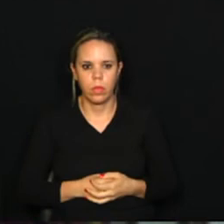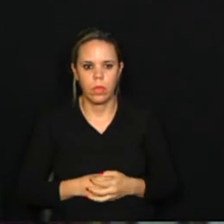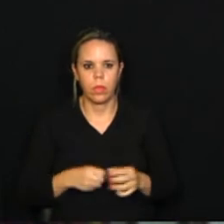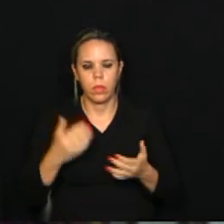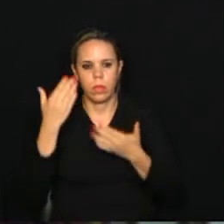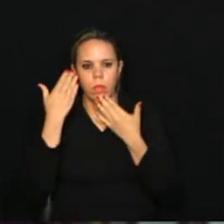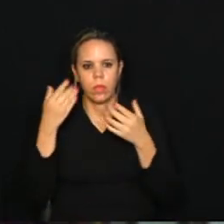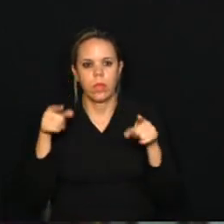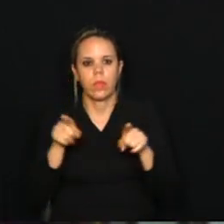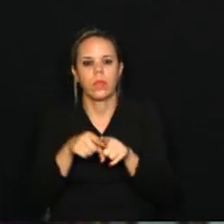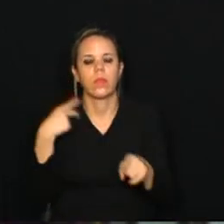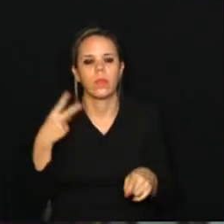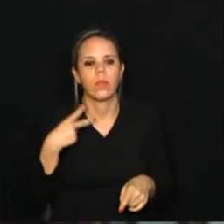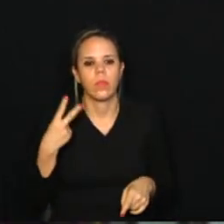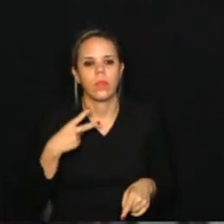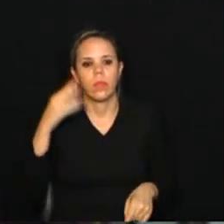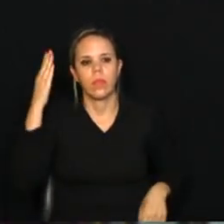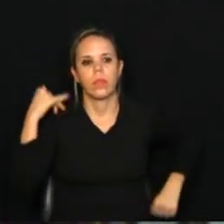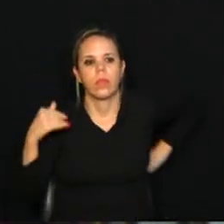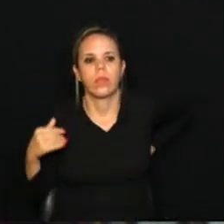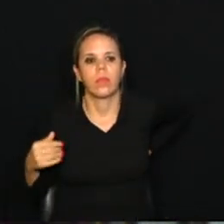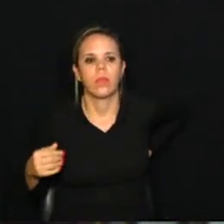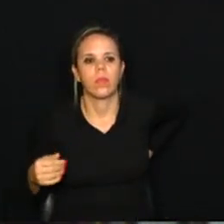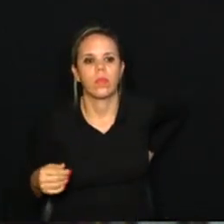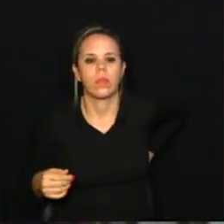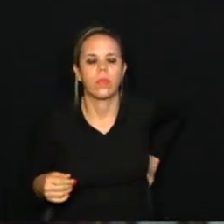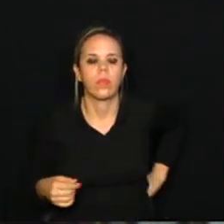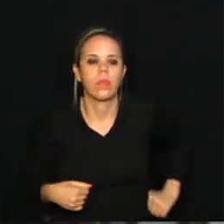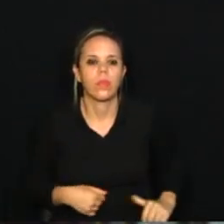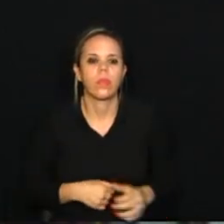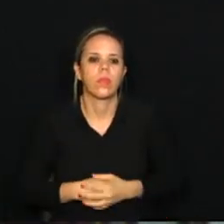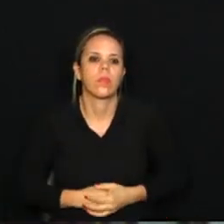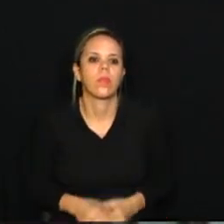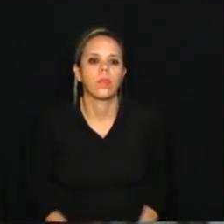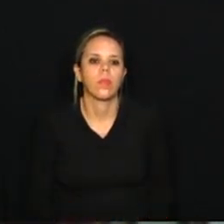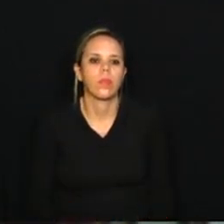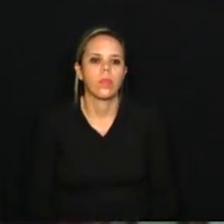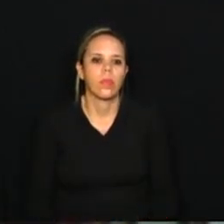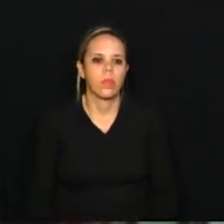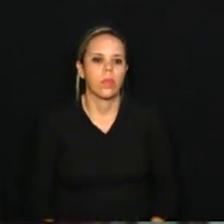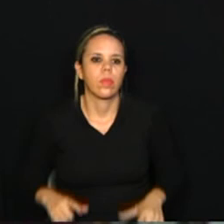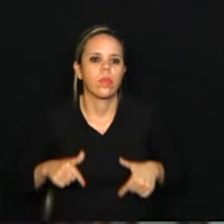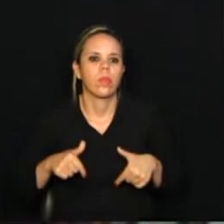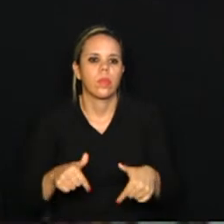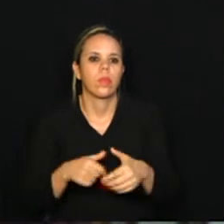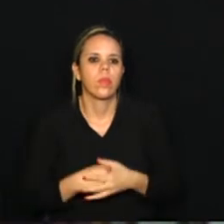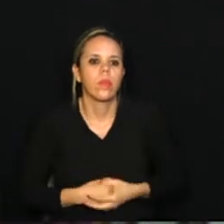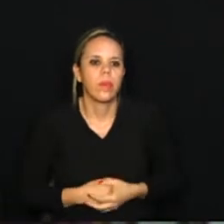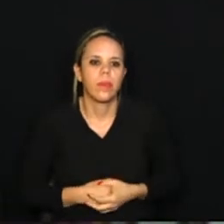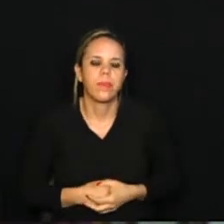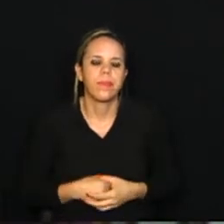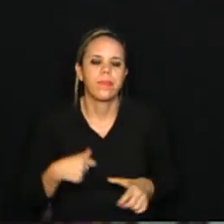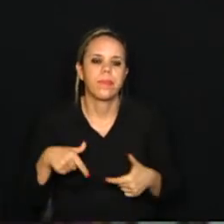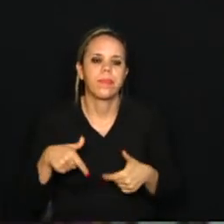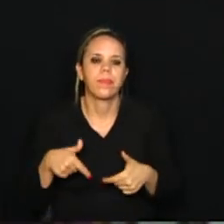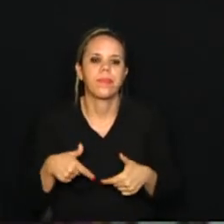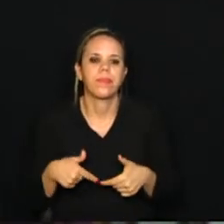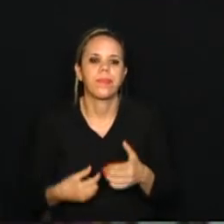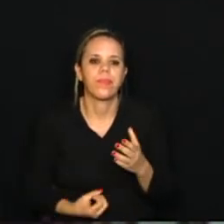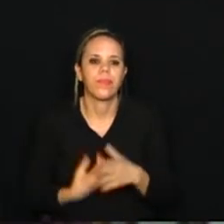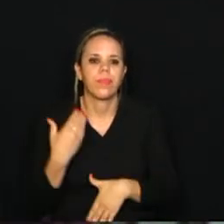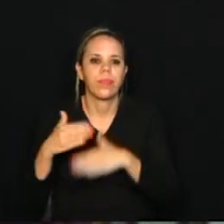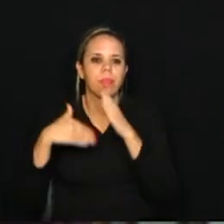Agradecimento também à vereadora Débora pela iniciativa, pelo trabalho que